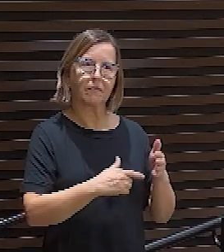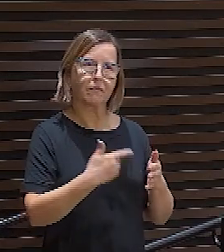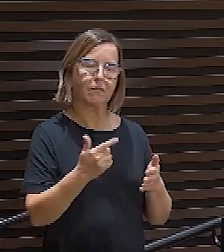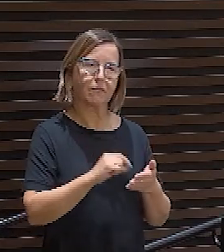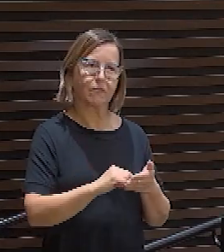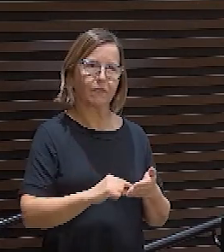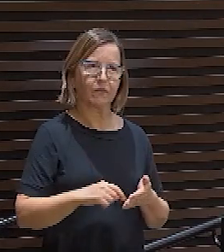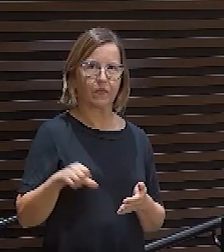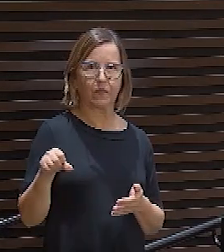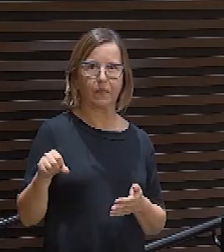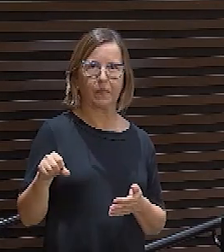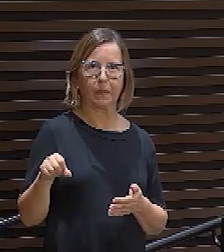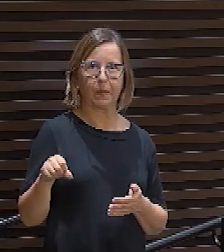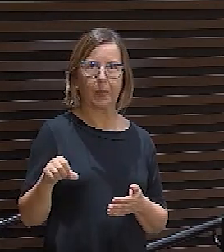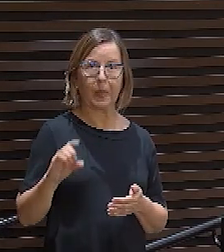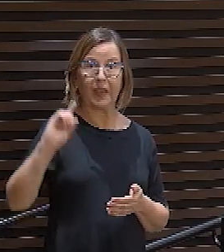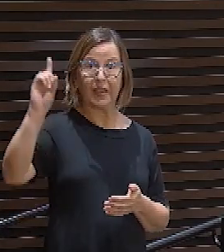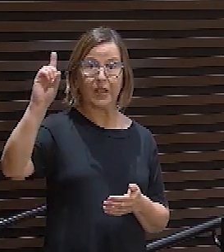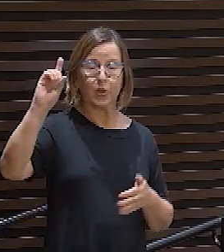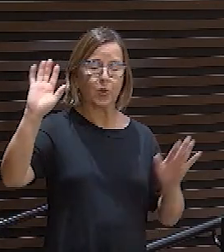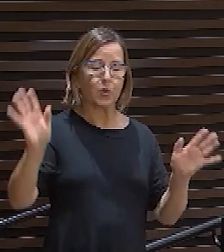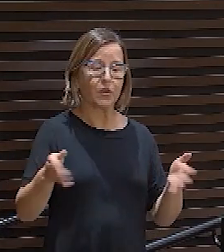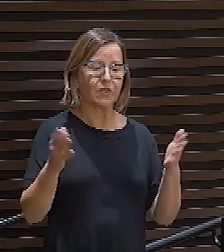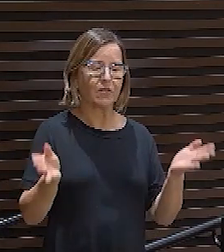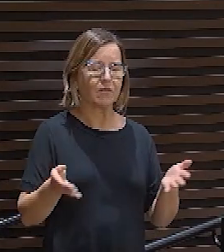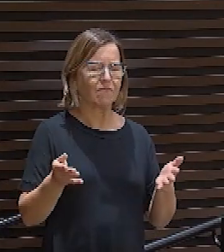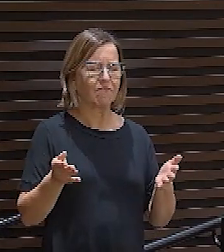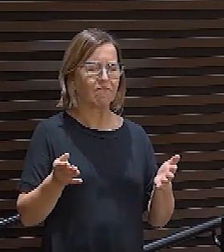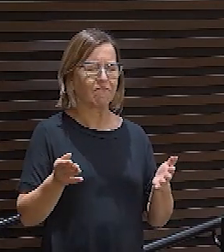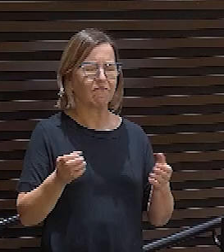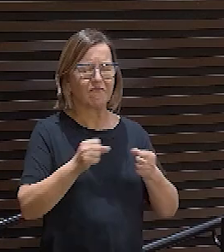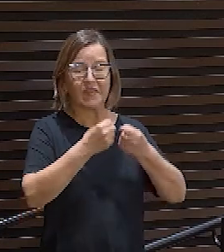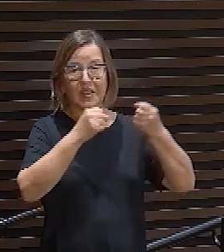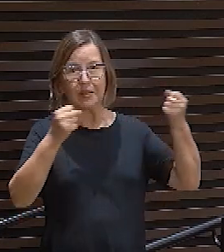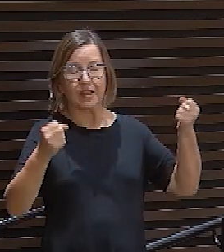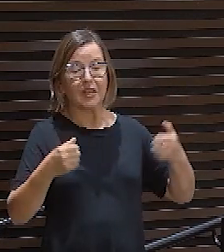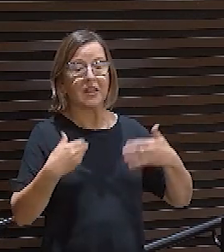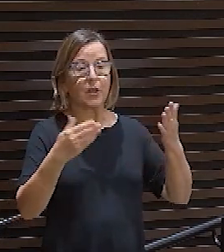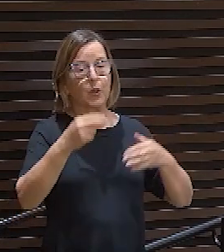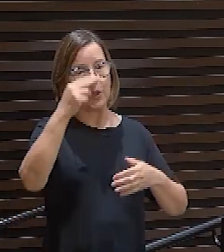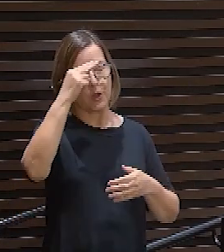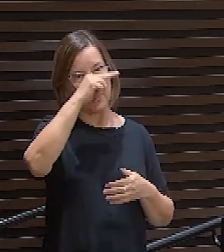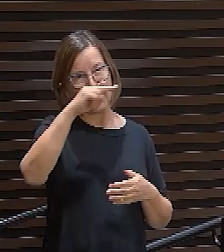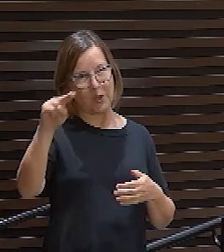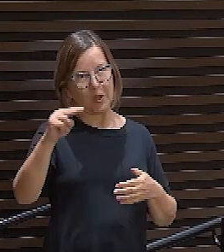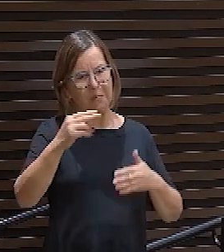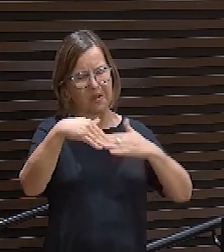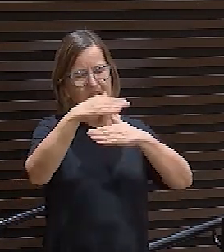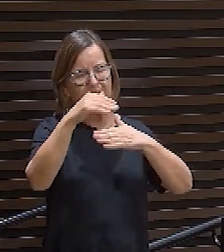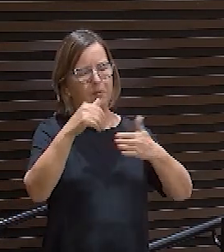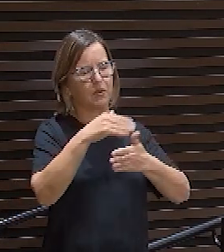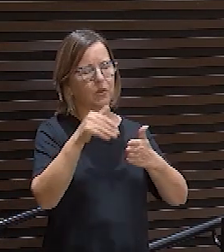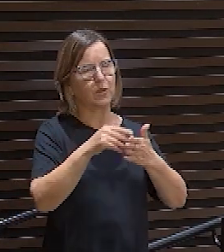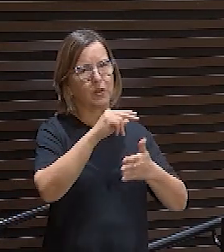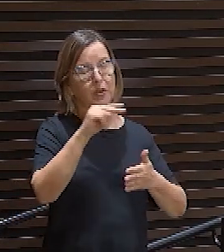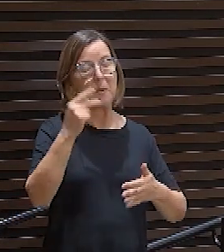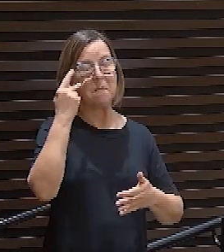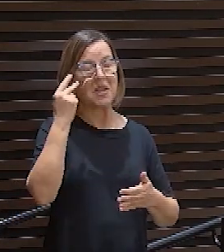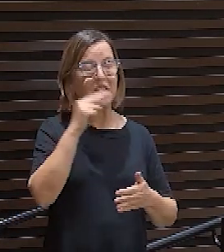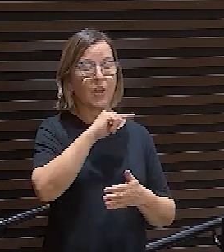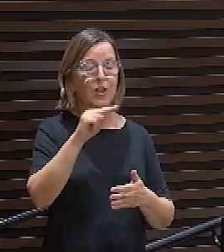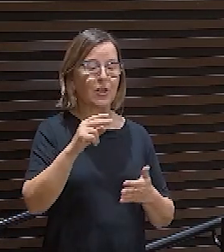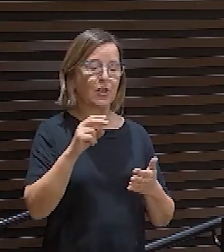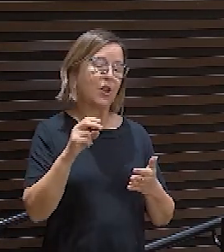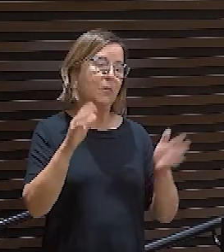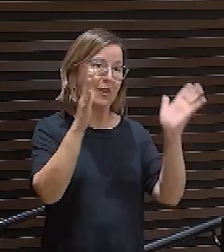Pelo que também Deus o exaltou sobremaneira, Ele deu um nome que está acima de todo nome, para que ao nome de Jesus se